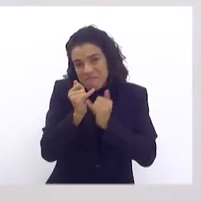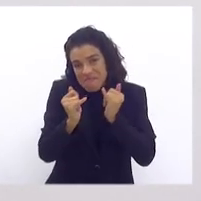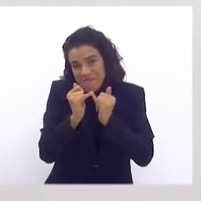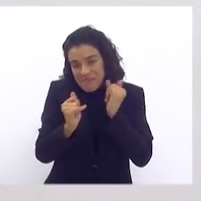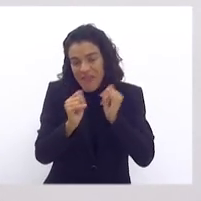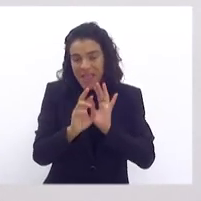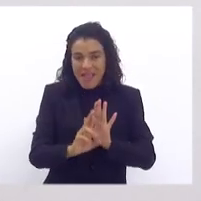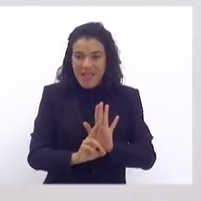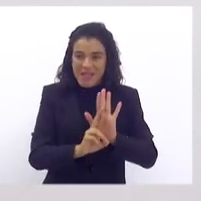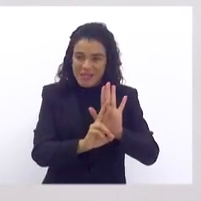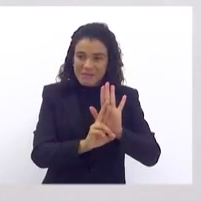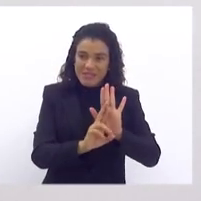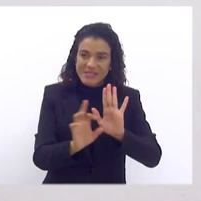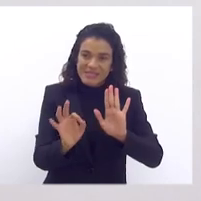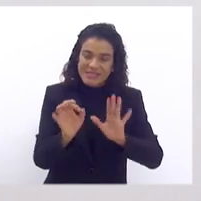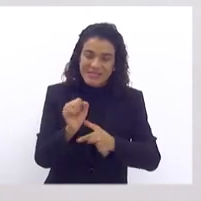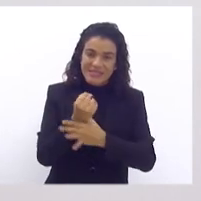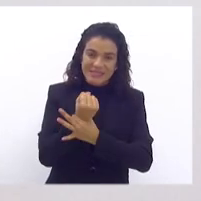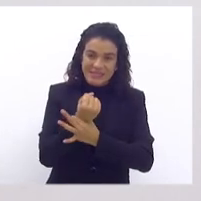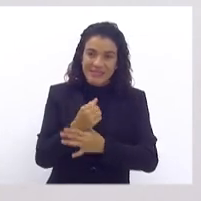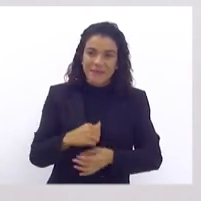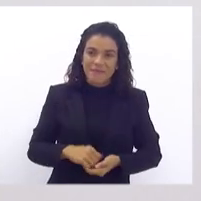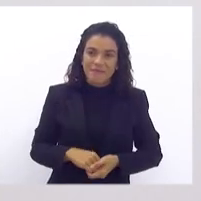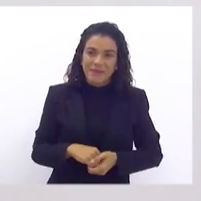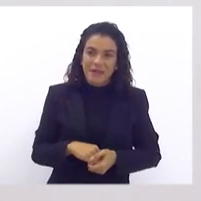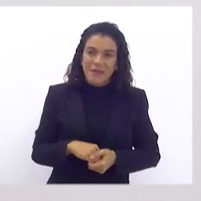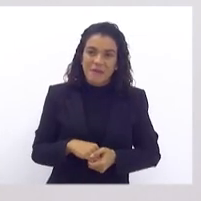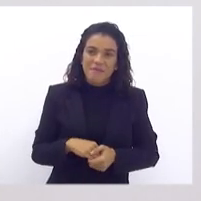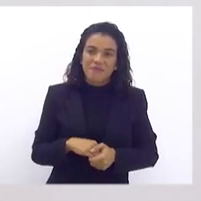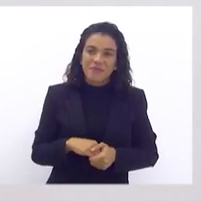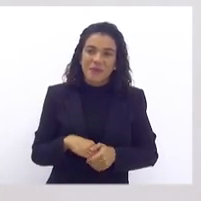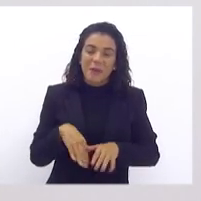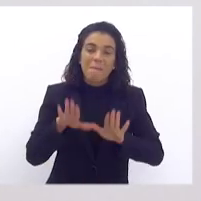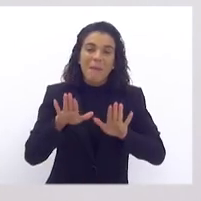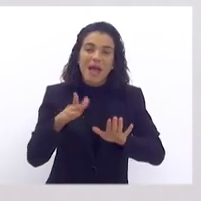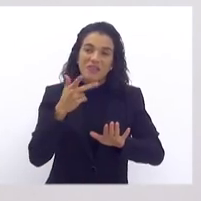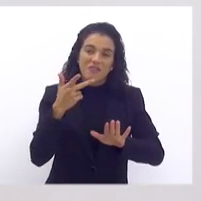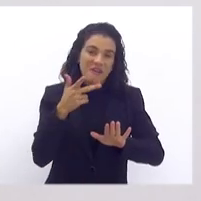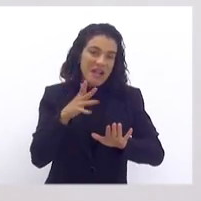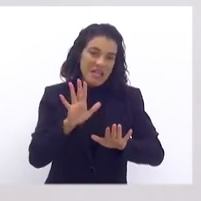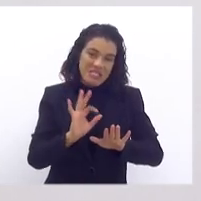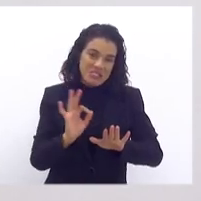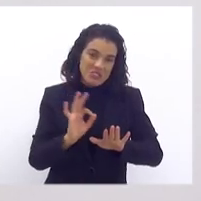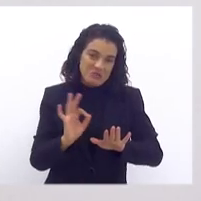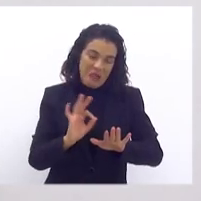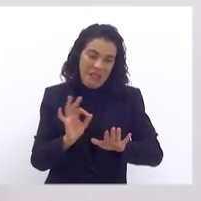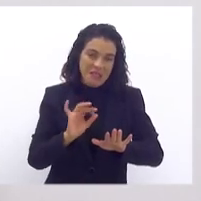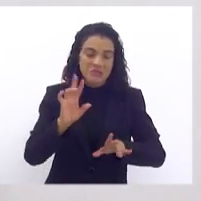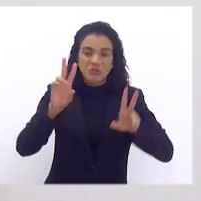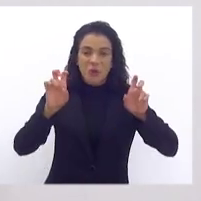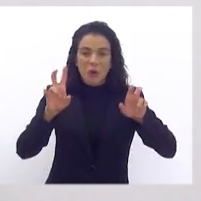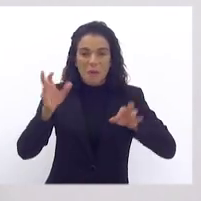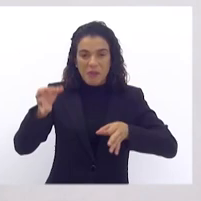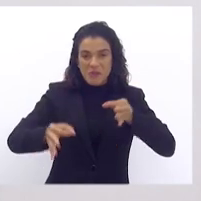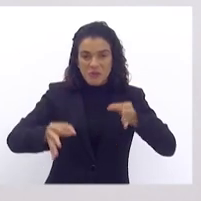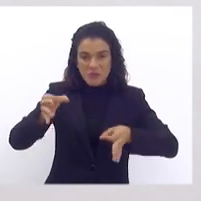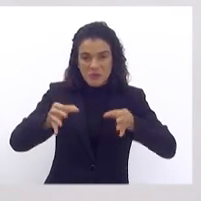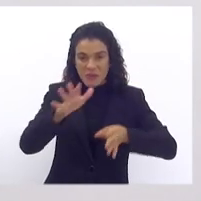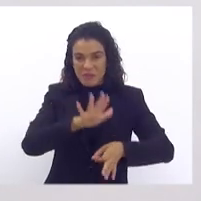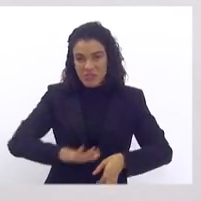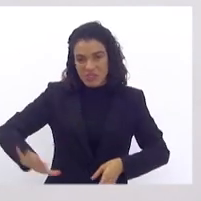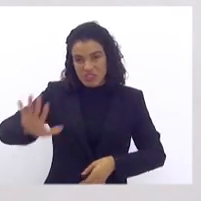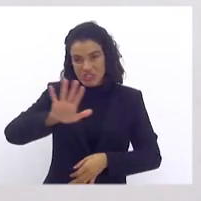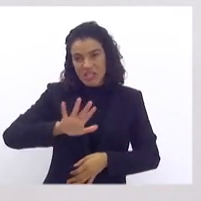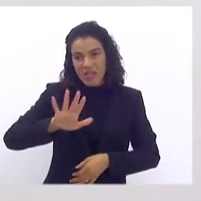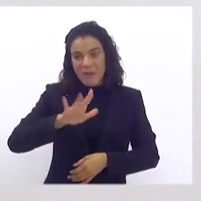essa representatividade garantida. Uhum. Mas não estava falando nos julgamentos gerais, estava falando no julgamento referente